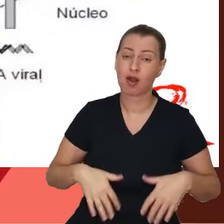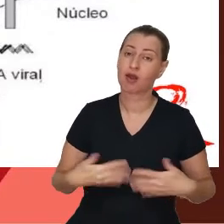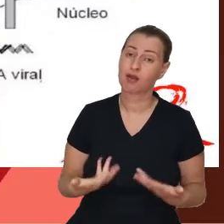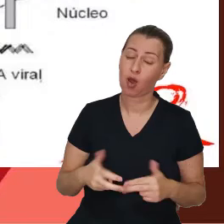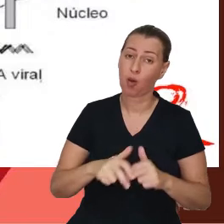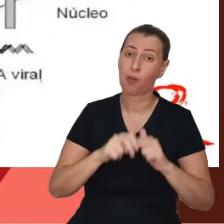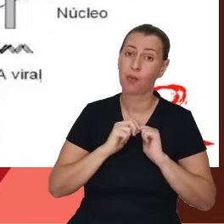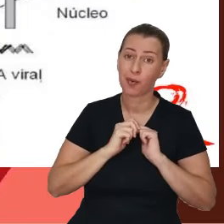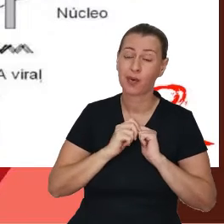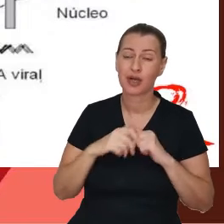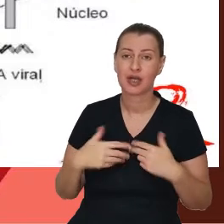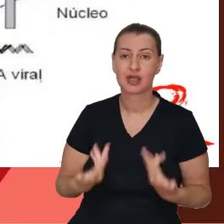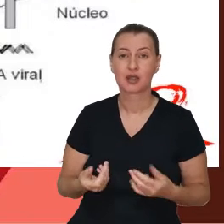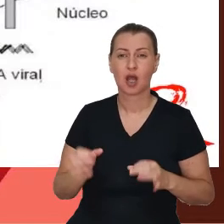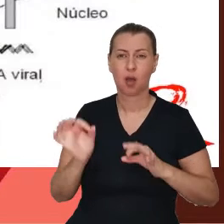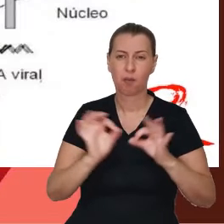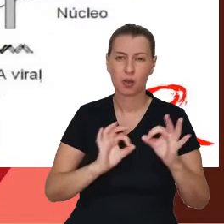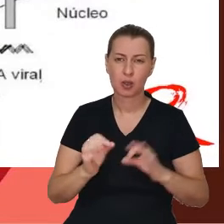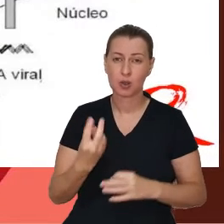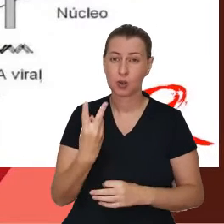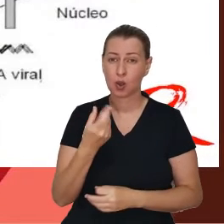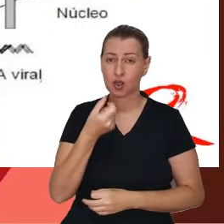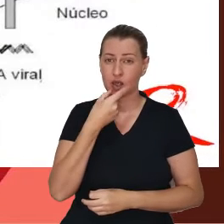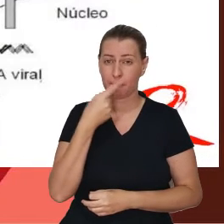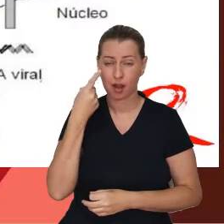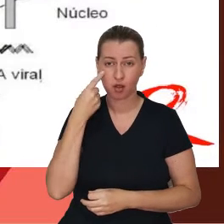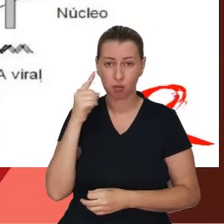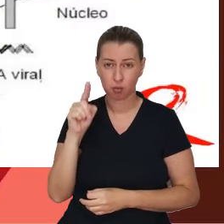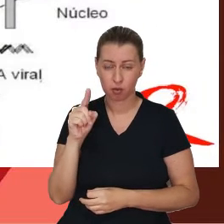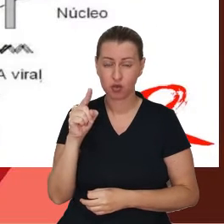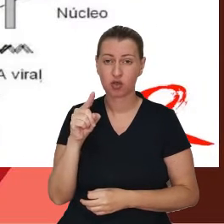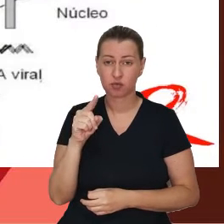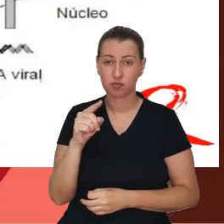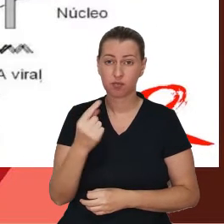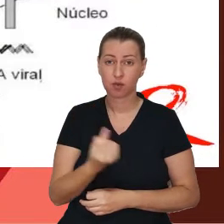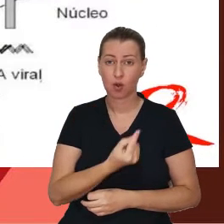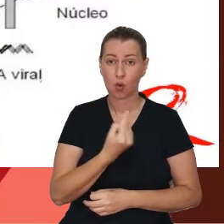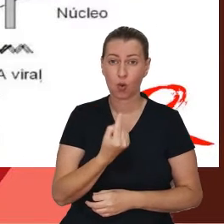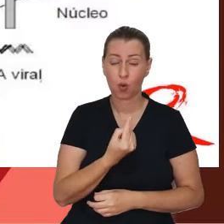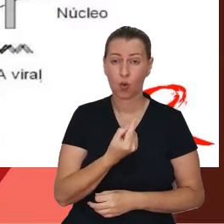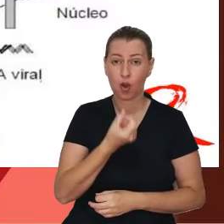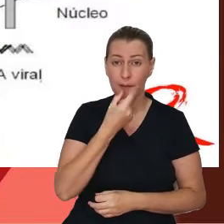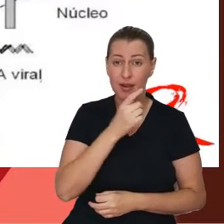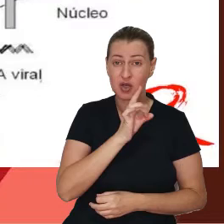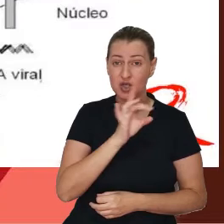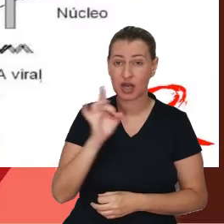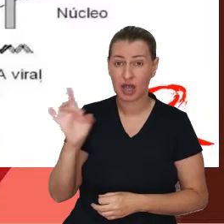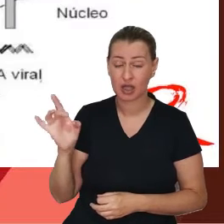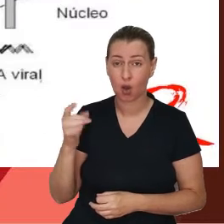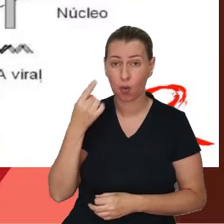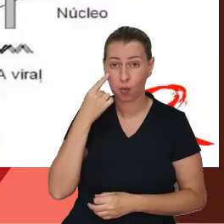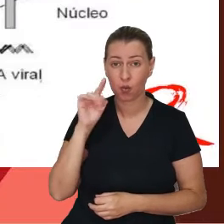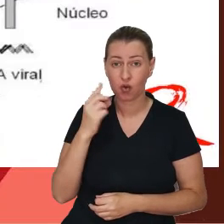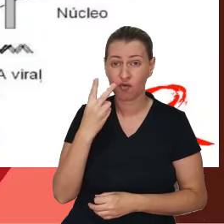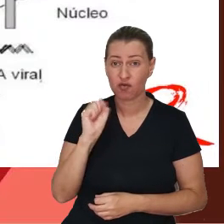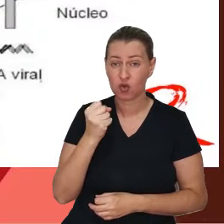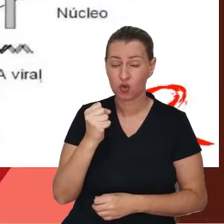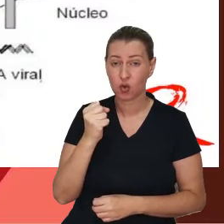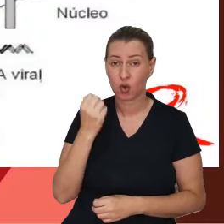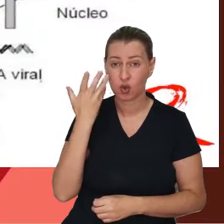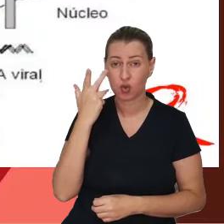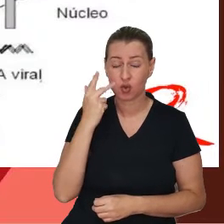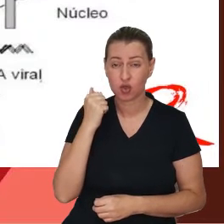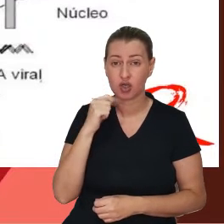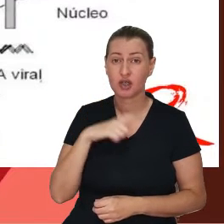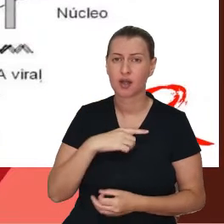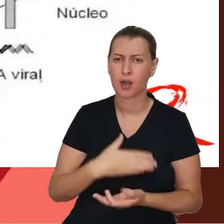Então, é um esquema de 2 comprimidos por dia, né, um comprimido de cada por dia, por 28 dias, que eu